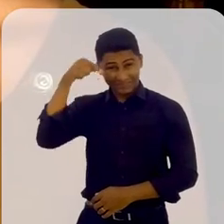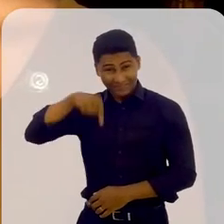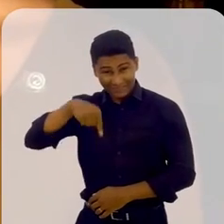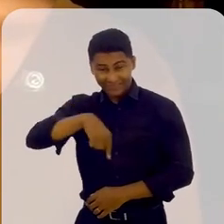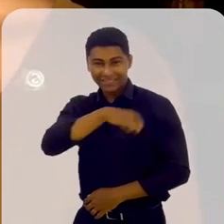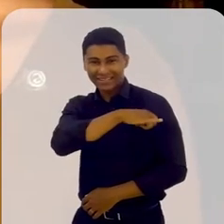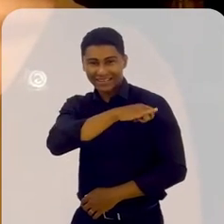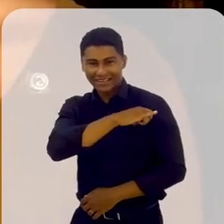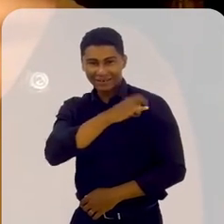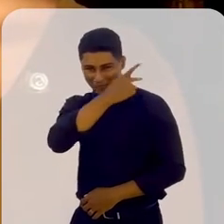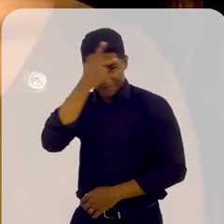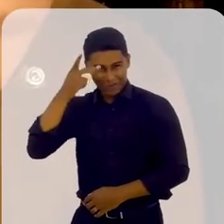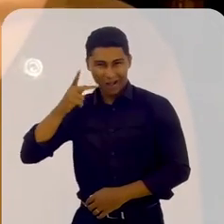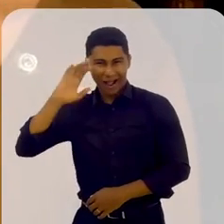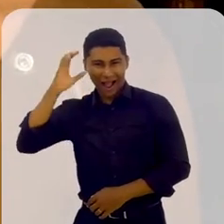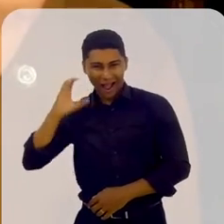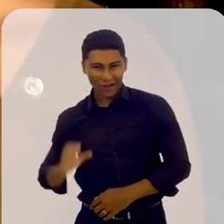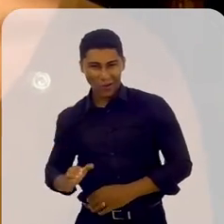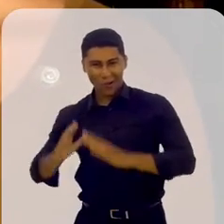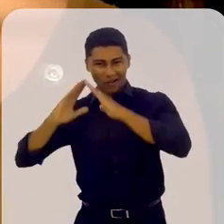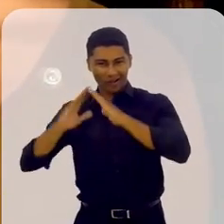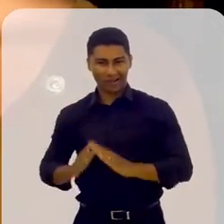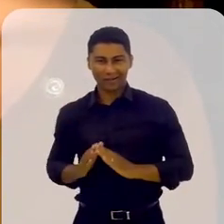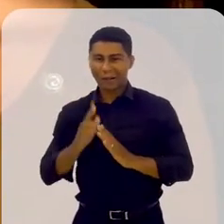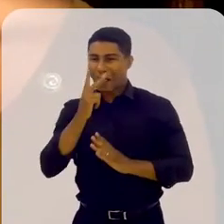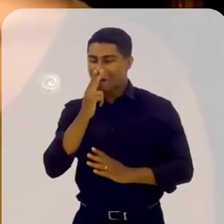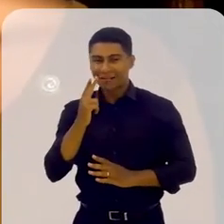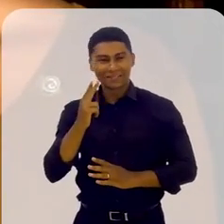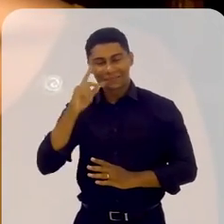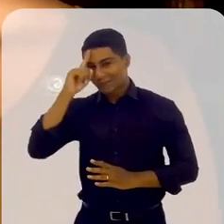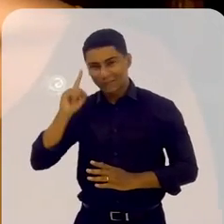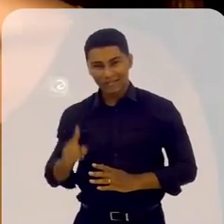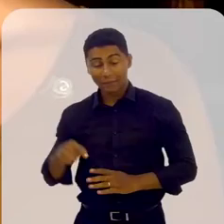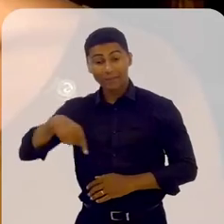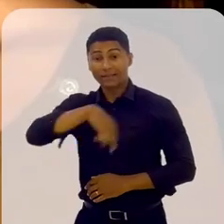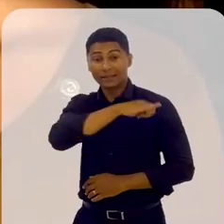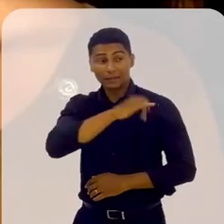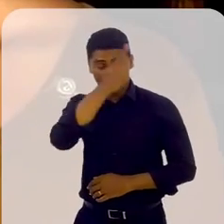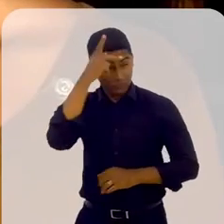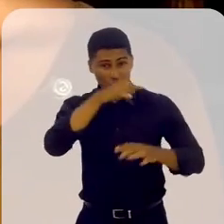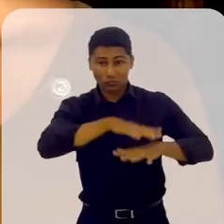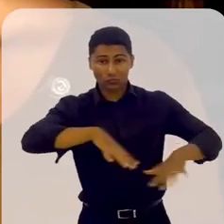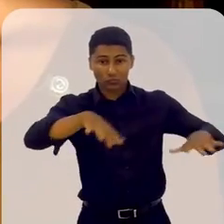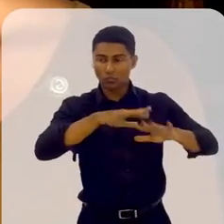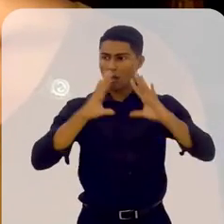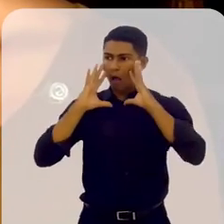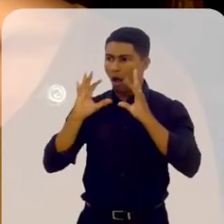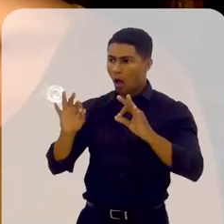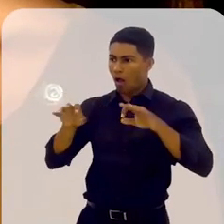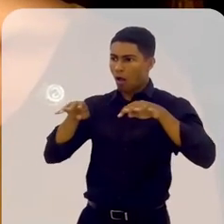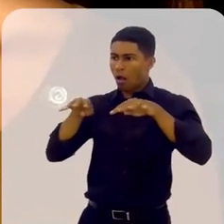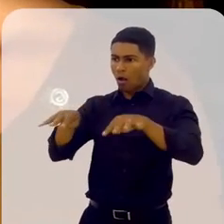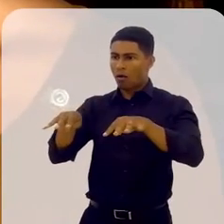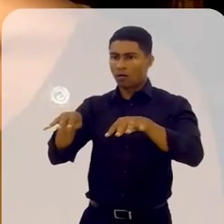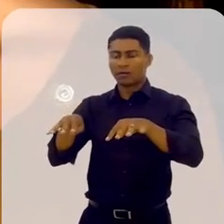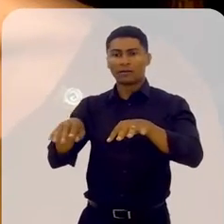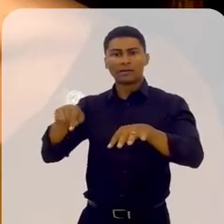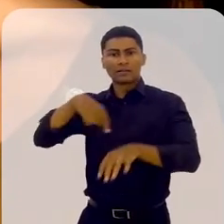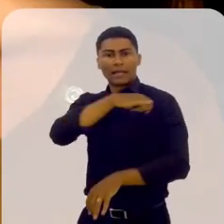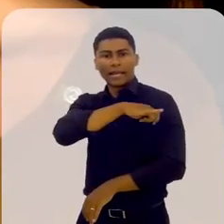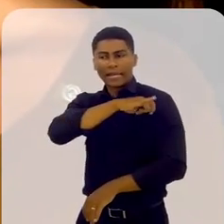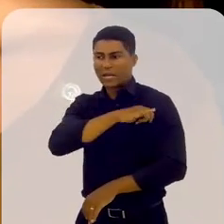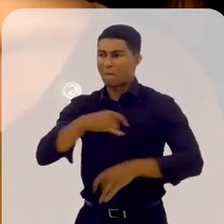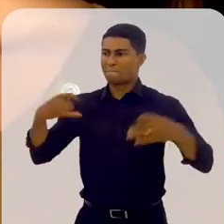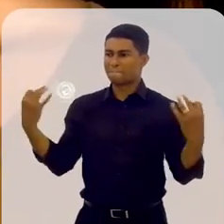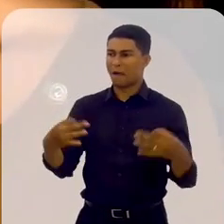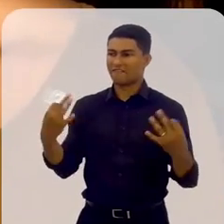de modo geral, não tem muita noção, né? Do quanto que a gente vê o Rio de Janeiro, o quanto que o Rio de Janeiro aparece como um